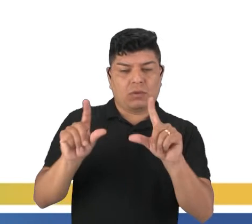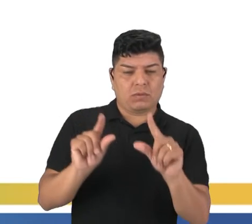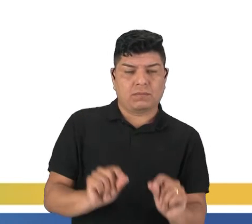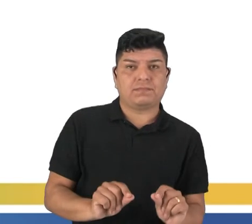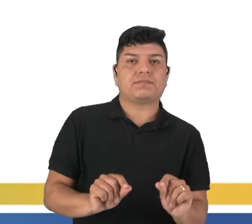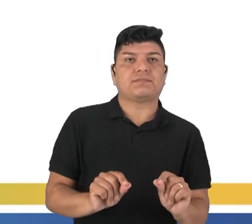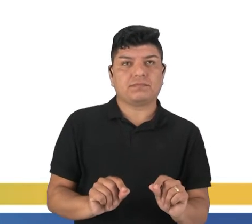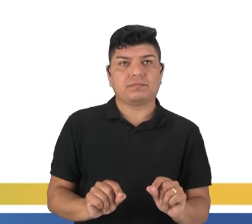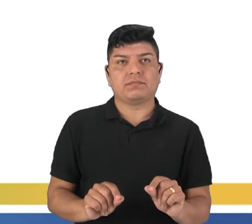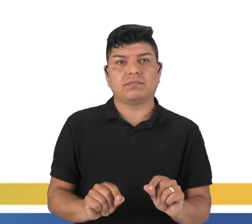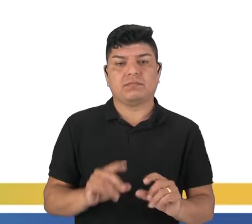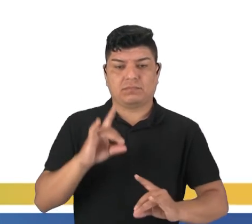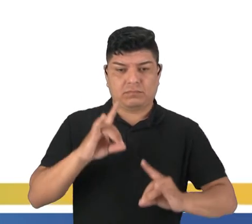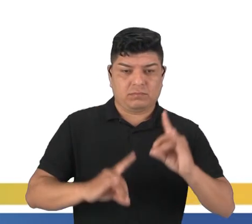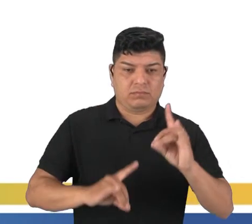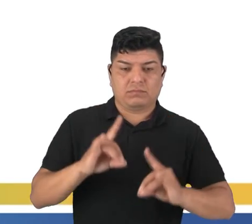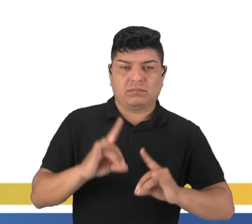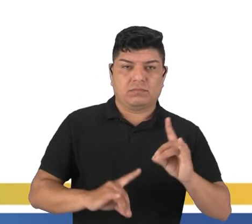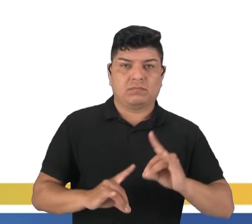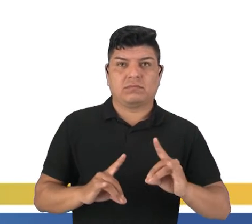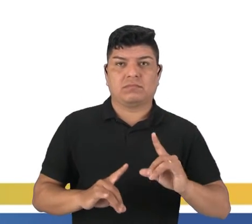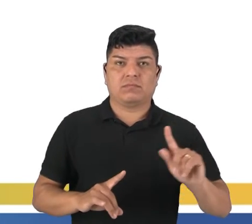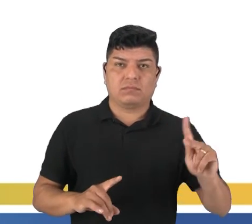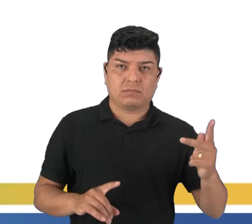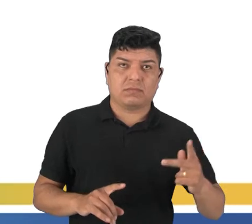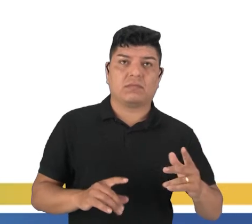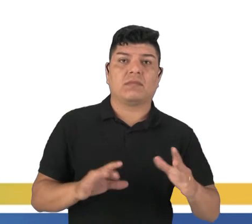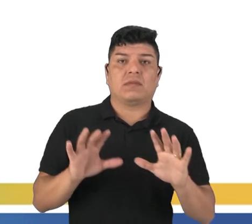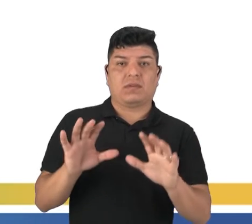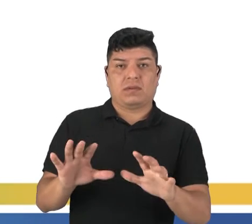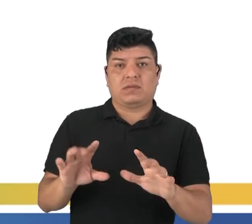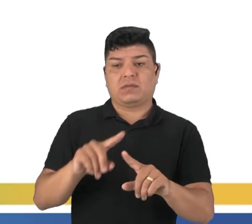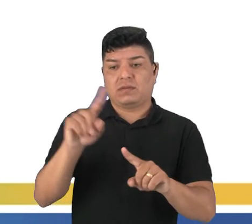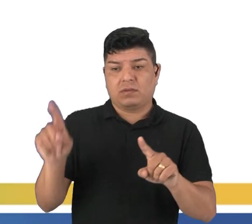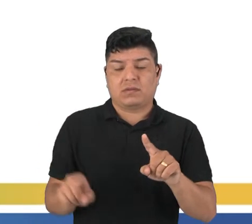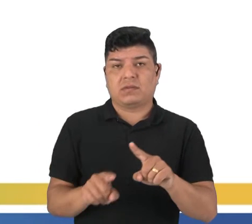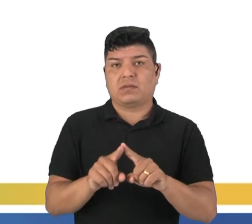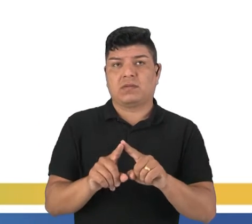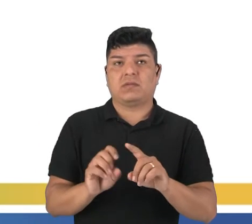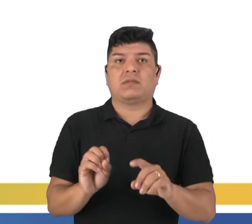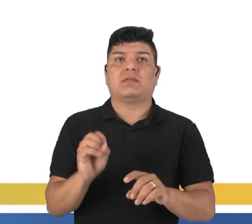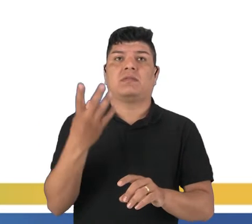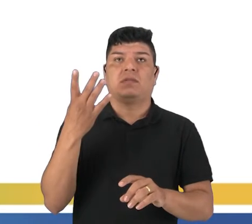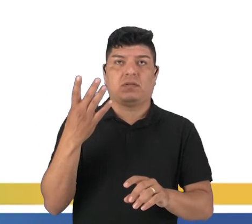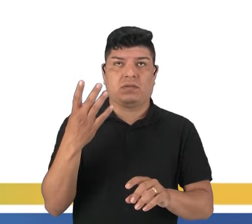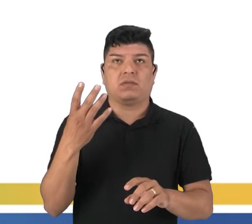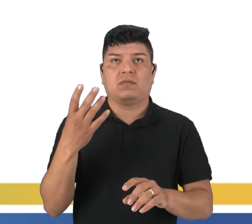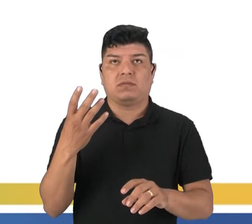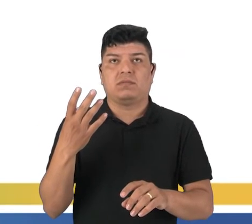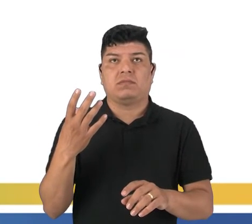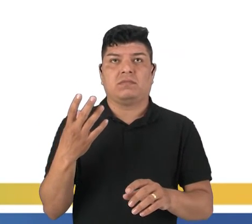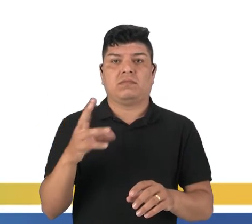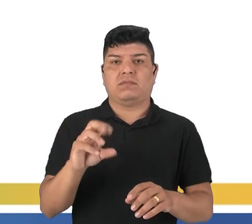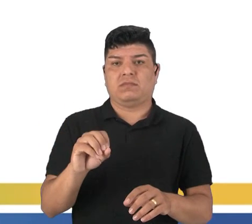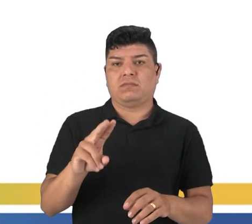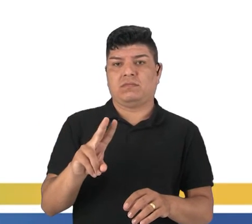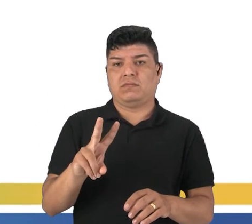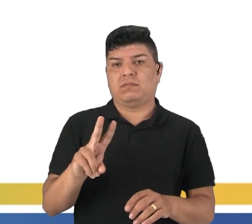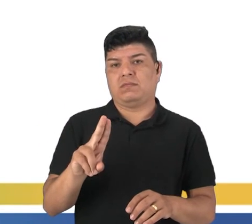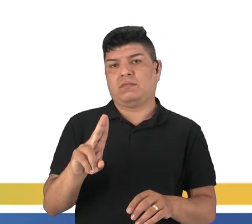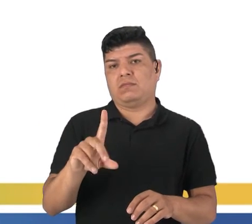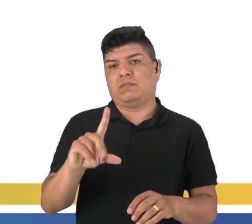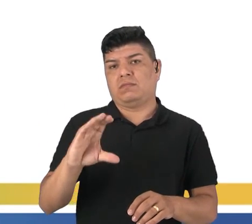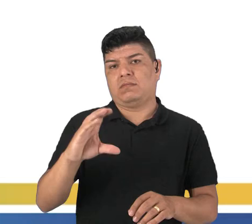uma queda, né, do hormônio luteizante, e é nessa fase que acontece a ovulação. Como vocês podem ver, isso num ciclo